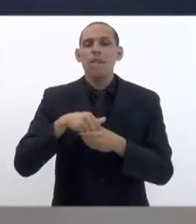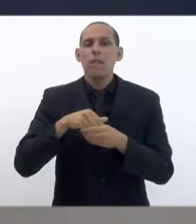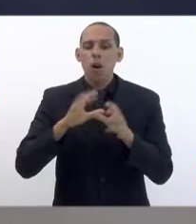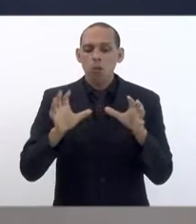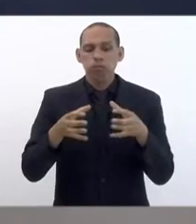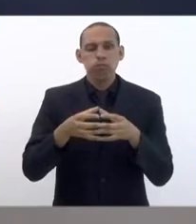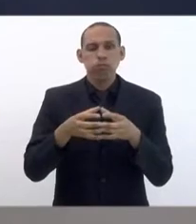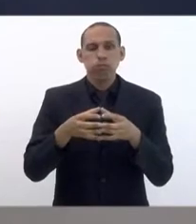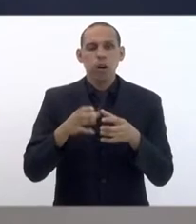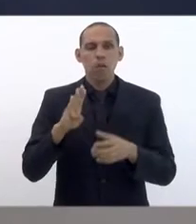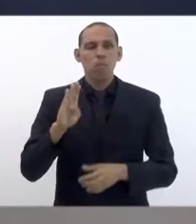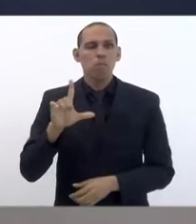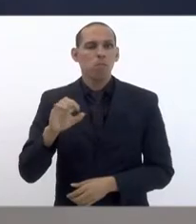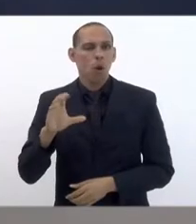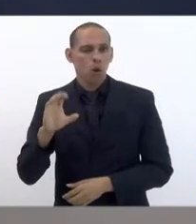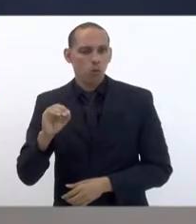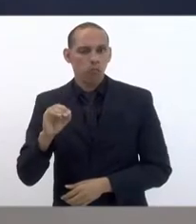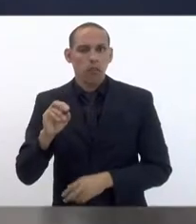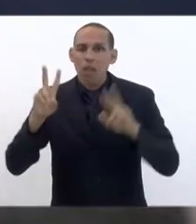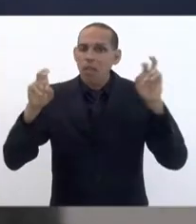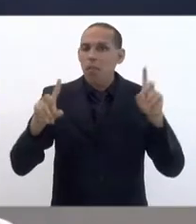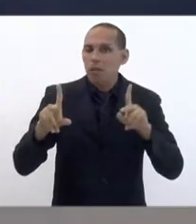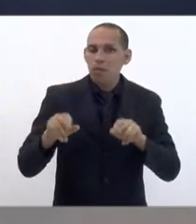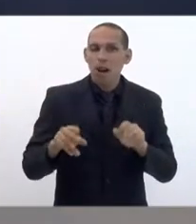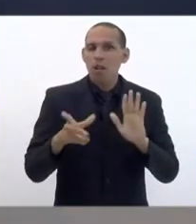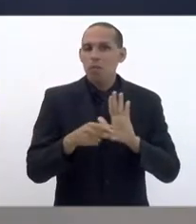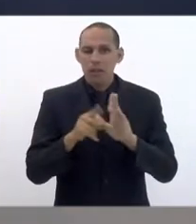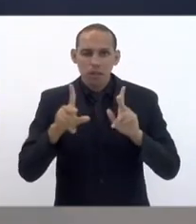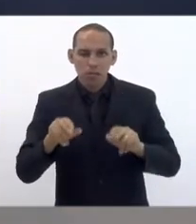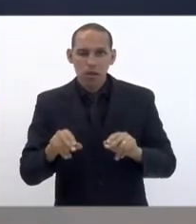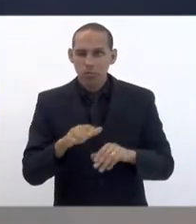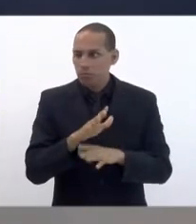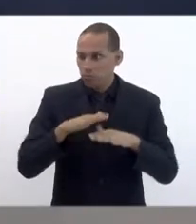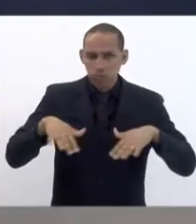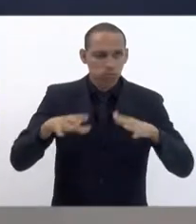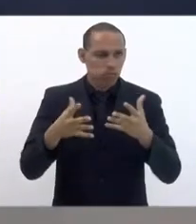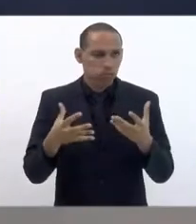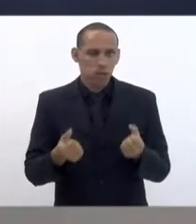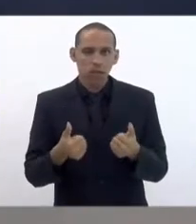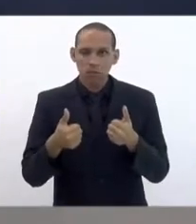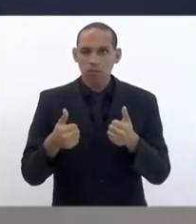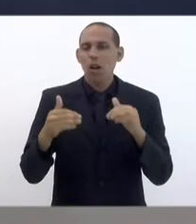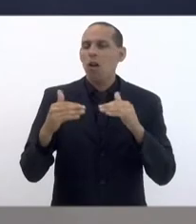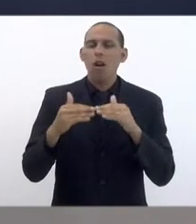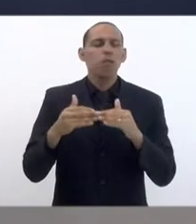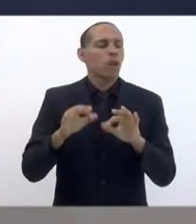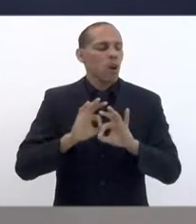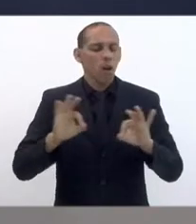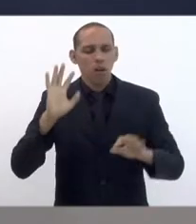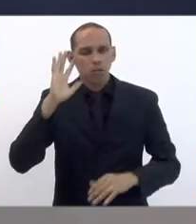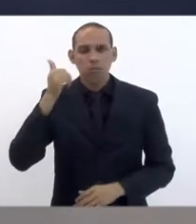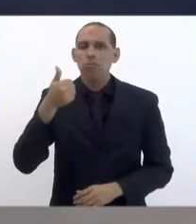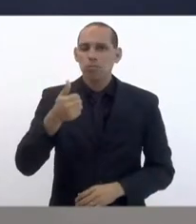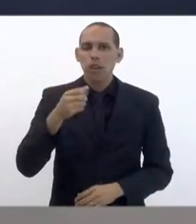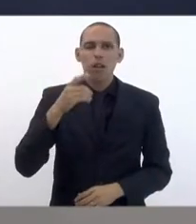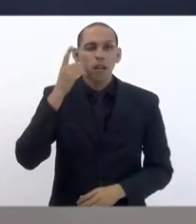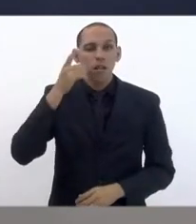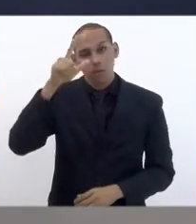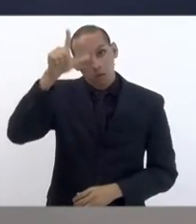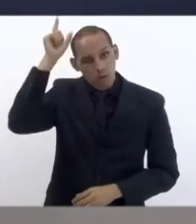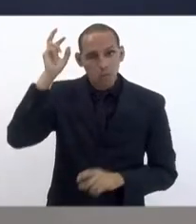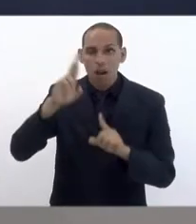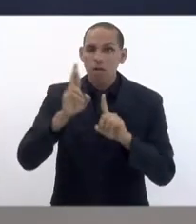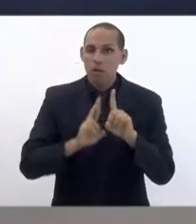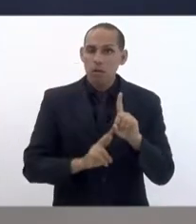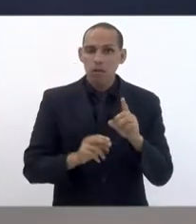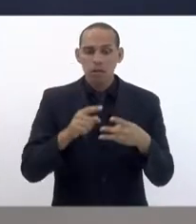as emendas são as mesmas. Se todos concordarem? Sim. Então, deputado Luiz Paulo. Ótima solução. Deputado Luiz Paulo é nomeado relator dos